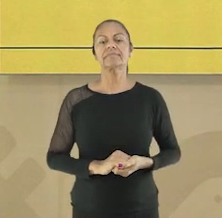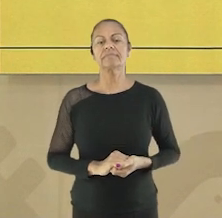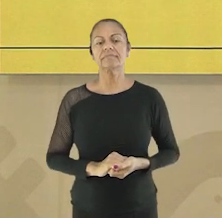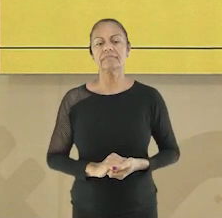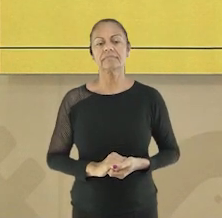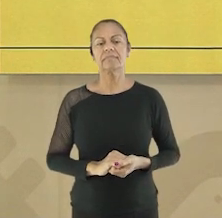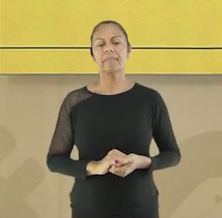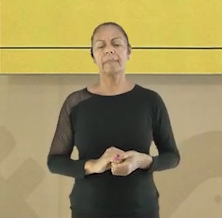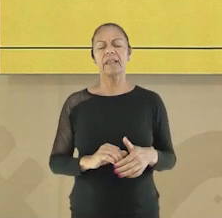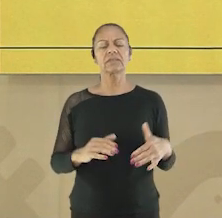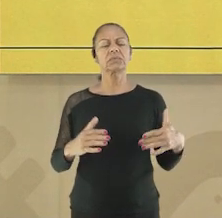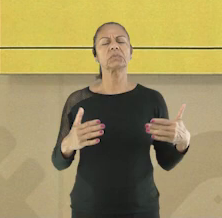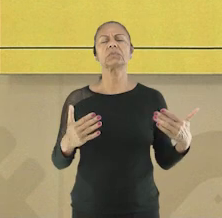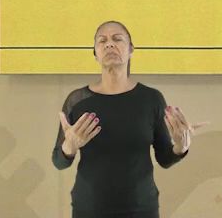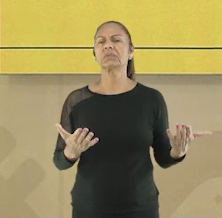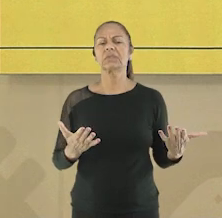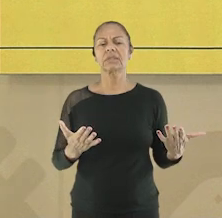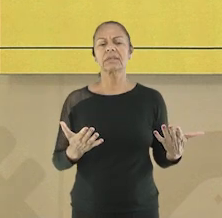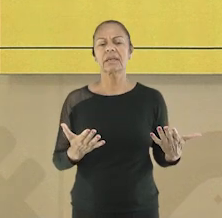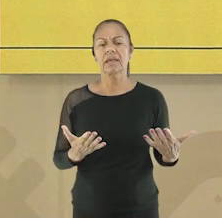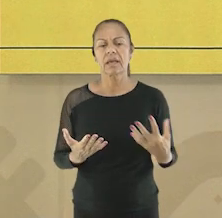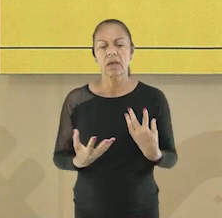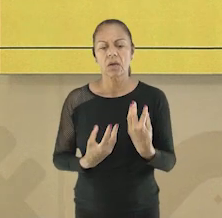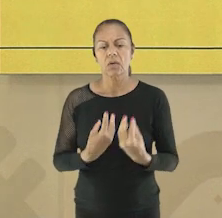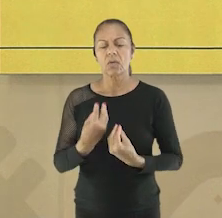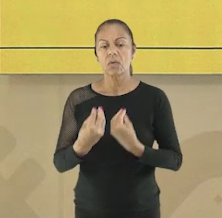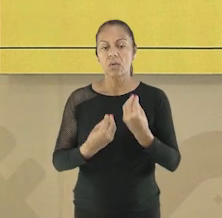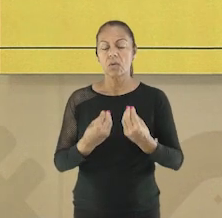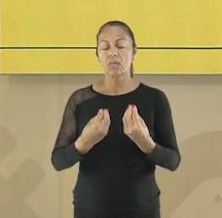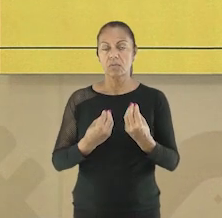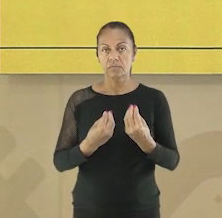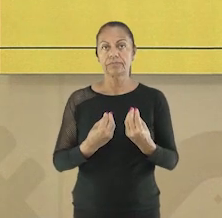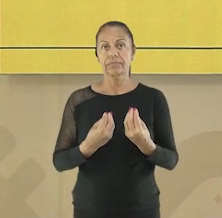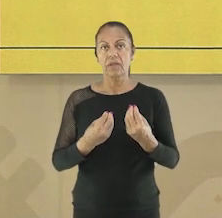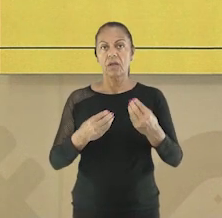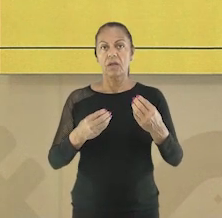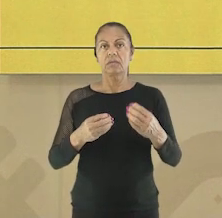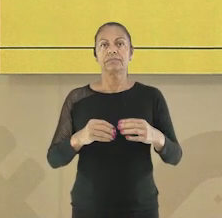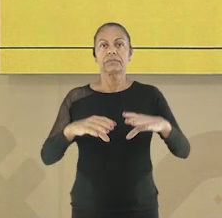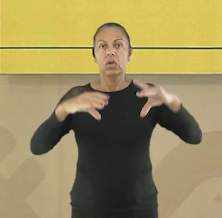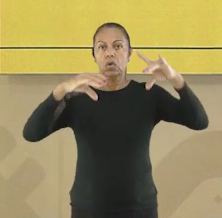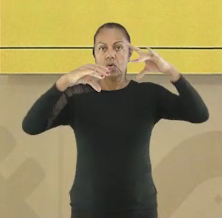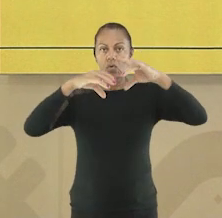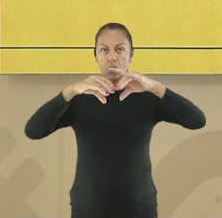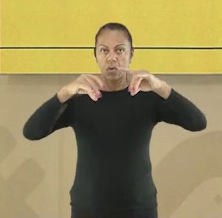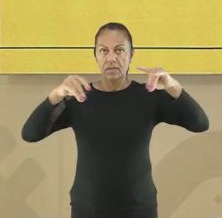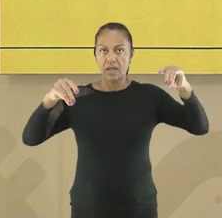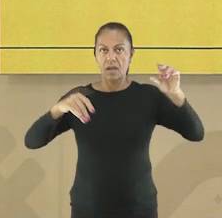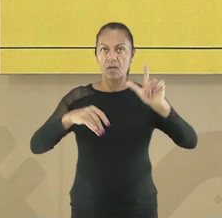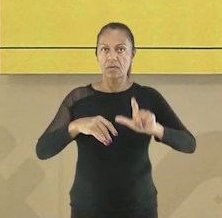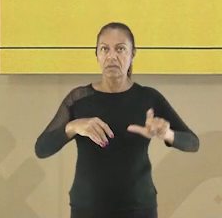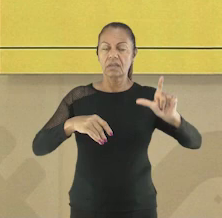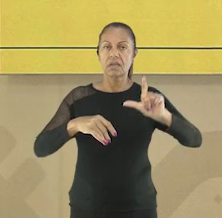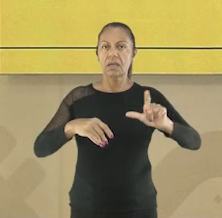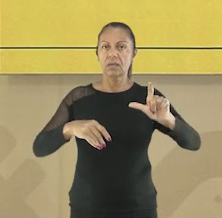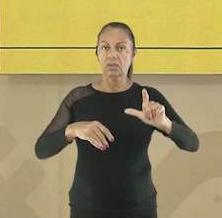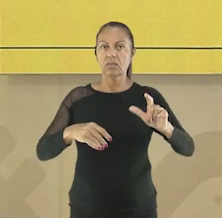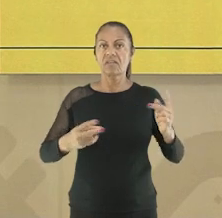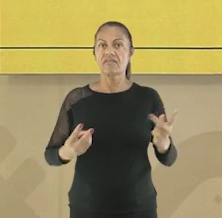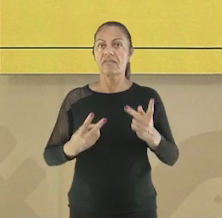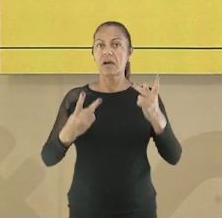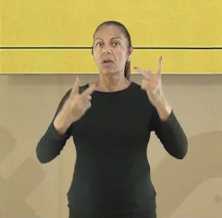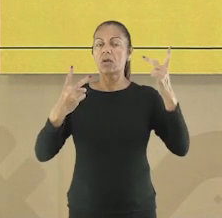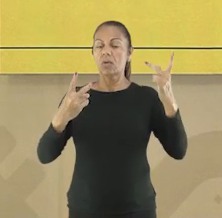de ênclise têm a ver com o cordel de Patativa do Assaré? Como o cordel valoriza a linguagem formal, temos muitas referências